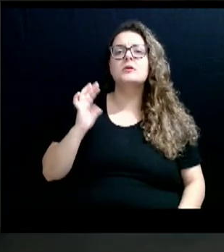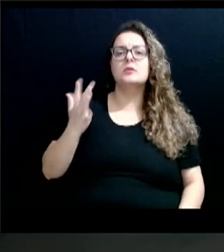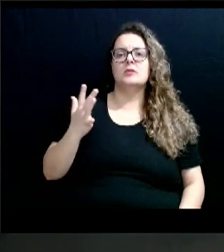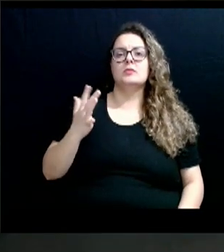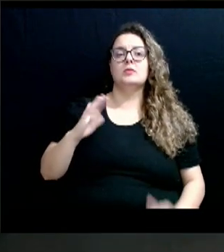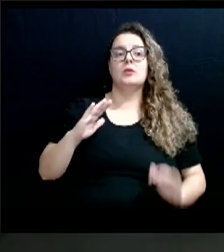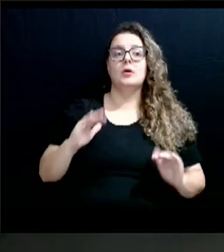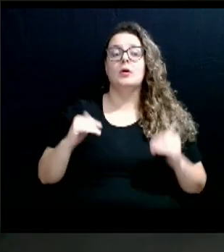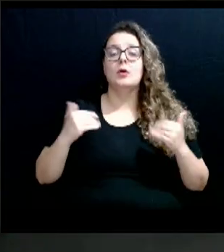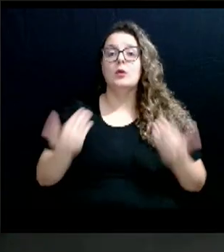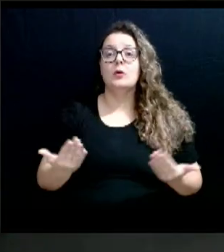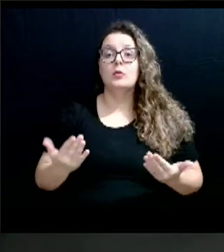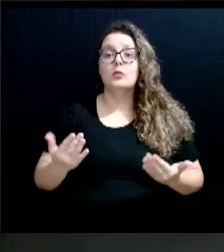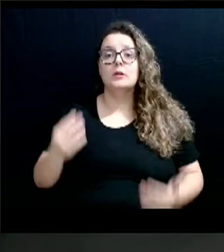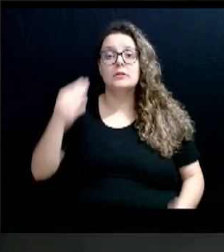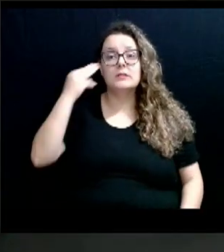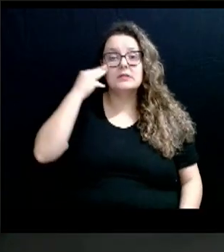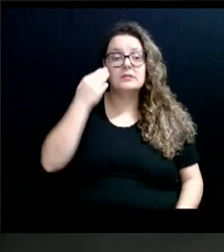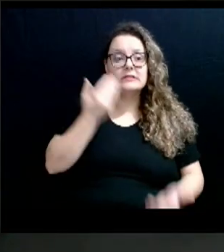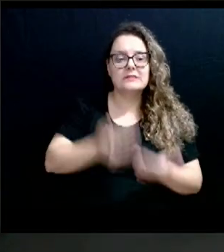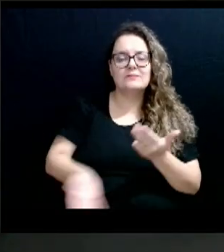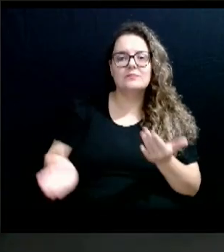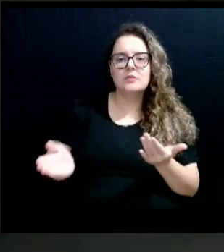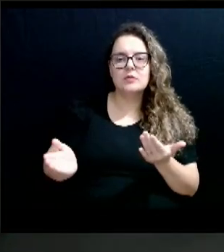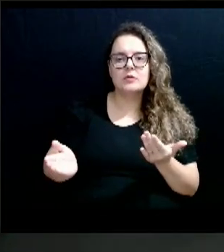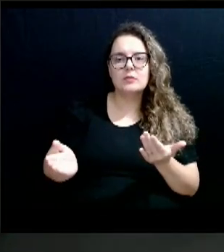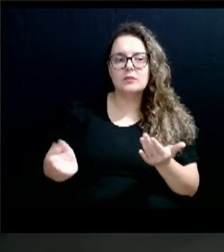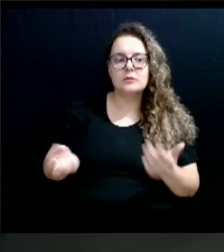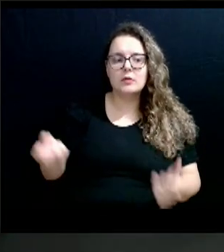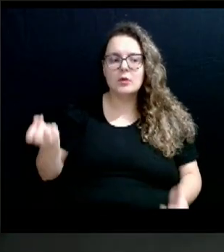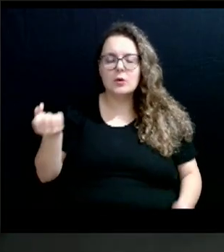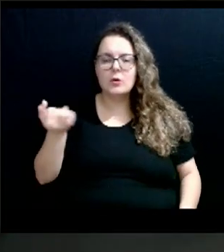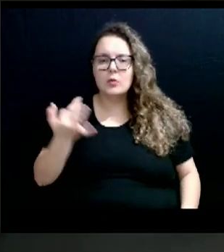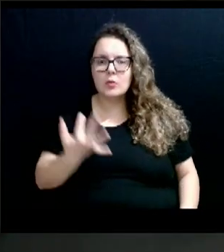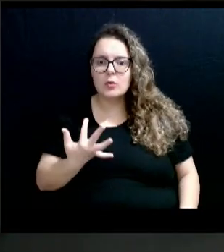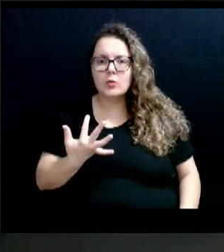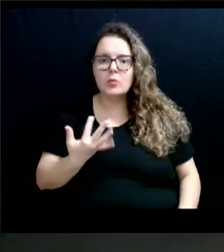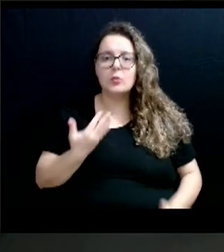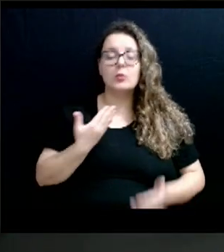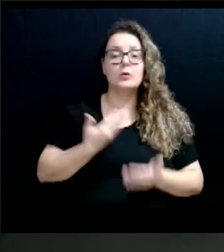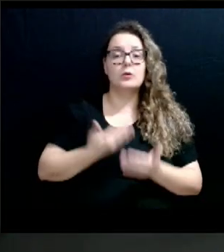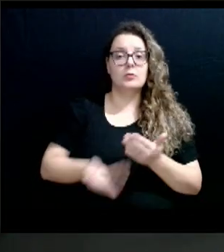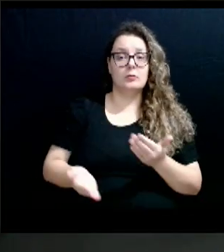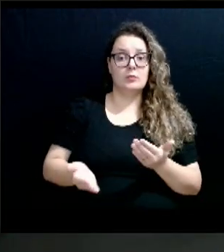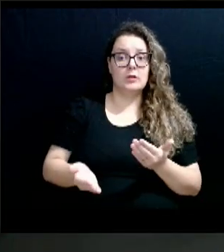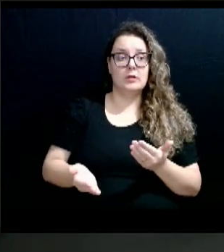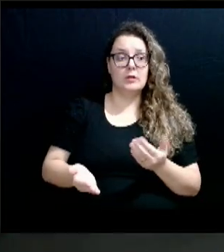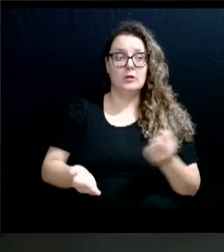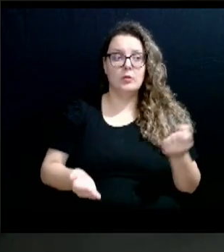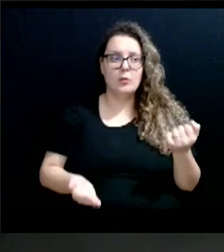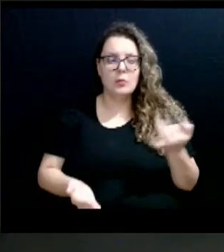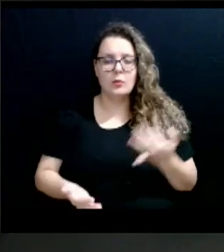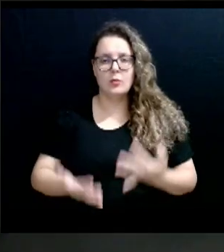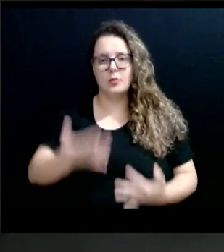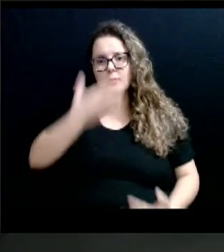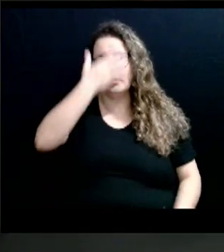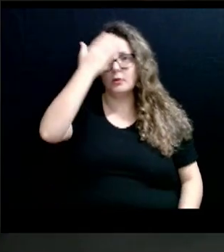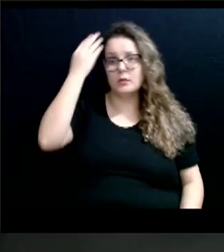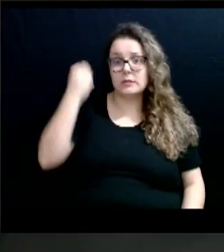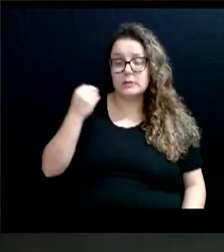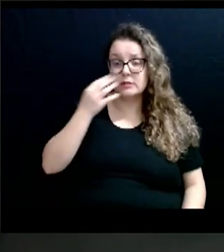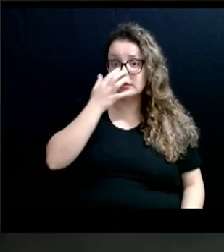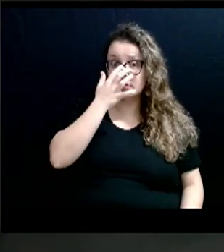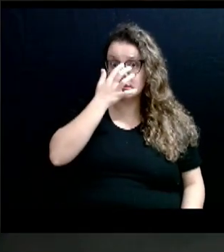se perdem, né? O quanto perdemos, o quanto esquecemos. A Thalita tem